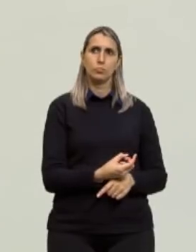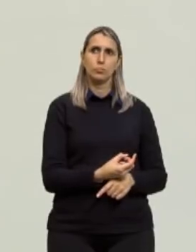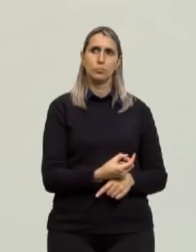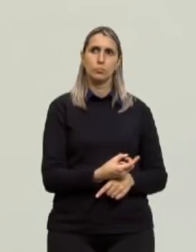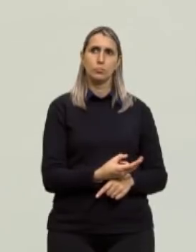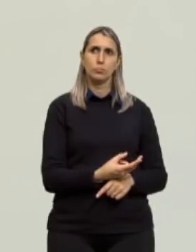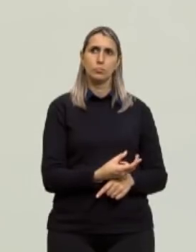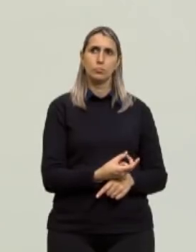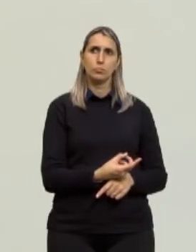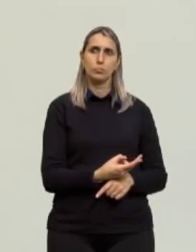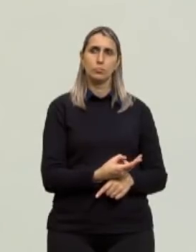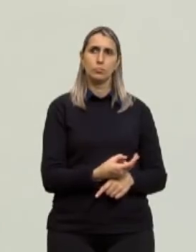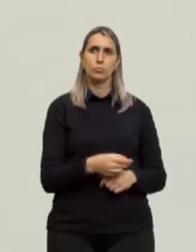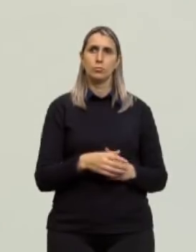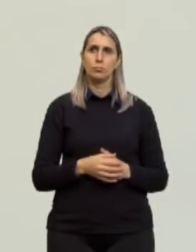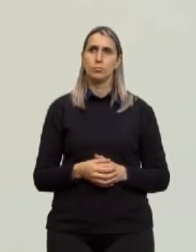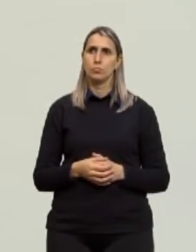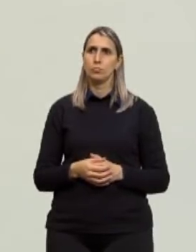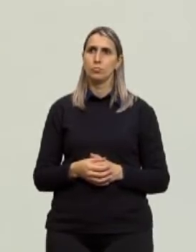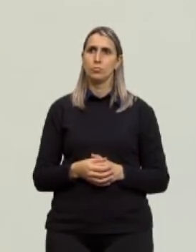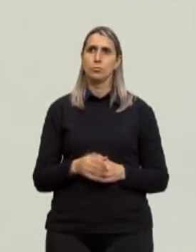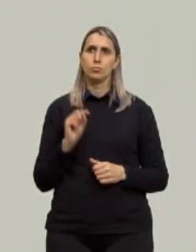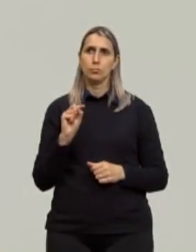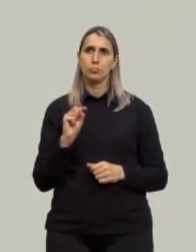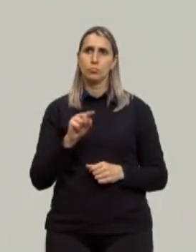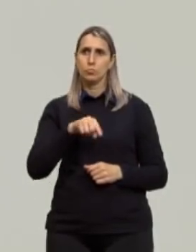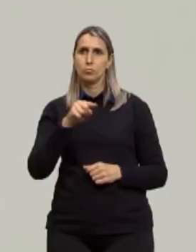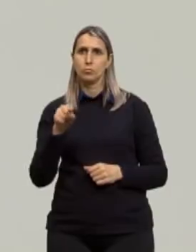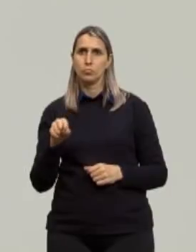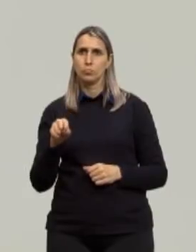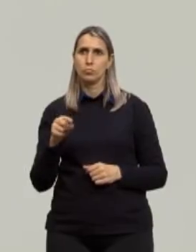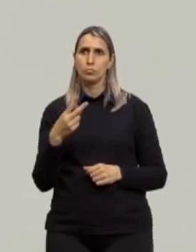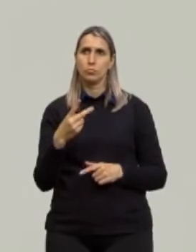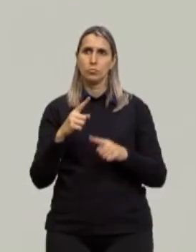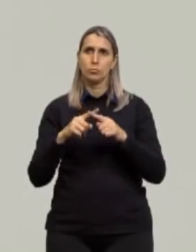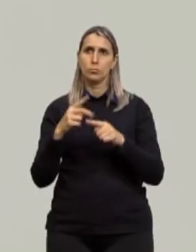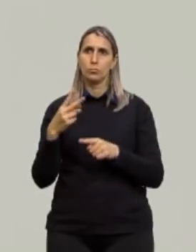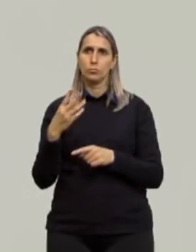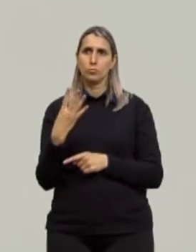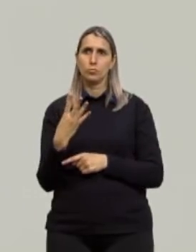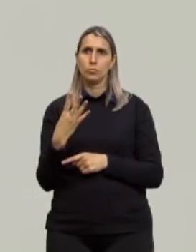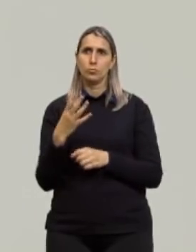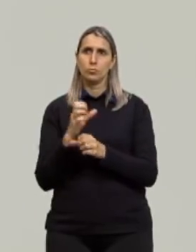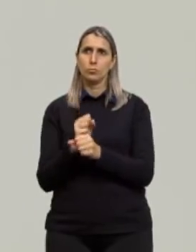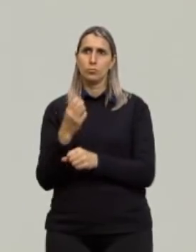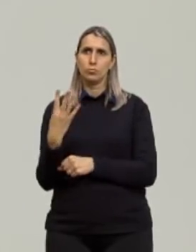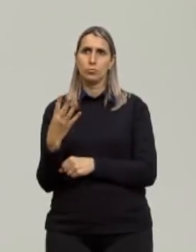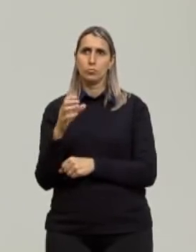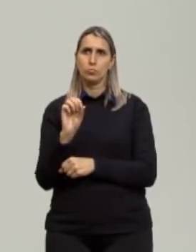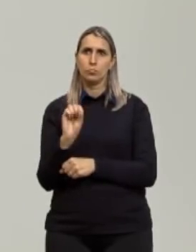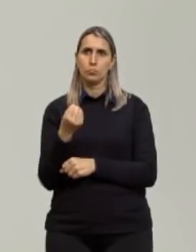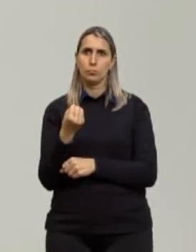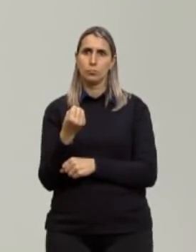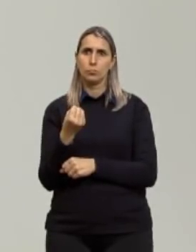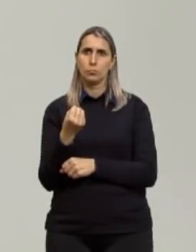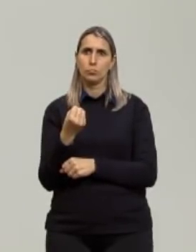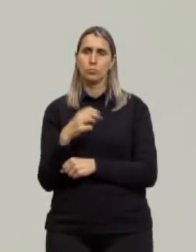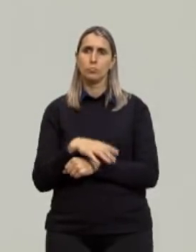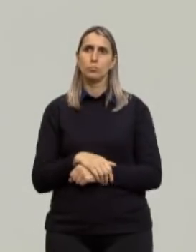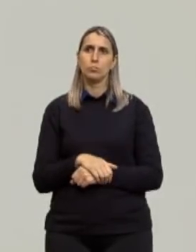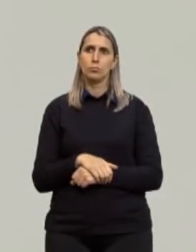2 12 e aqui 2 x 2 4 4 + 4